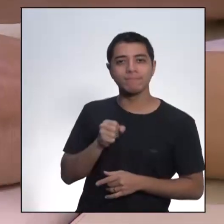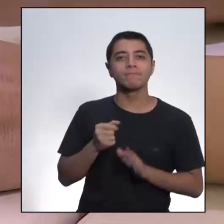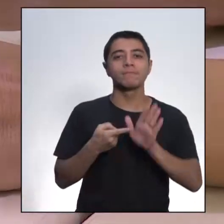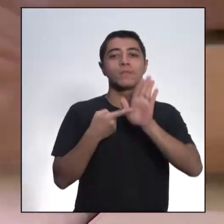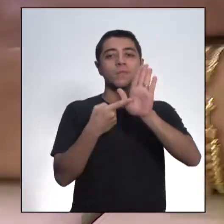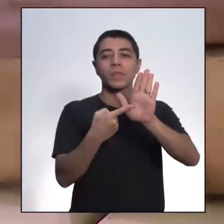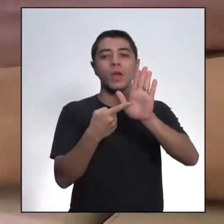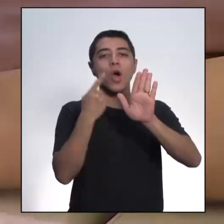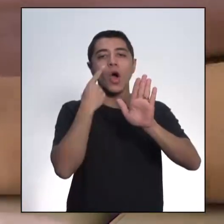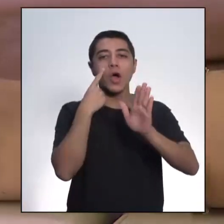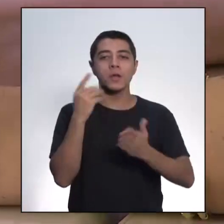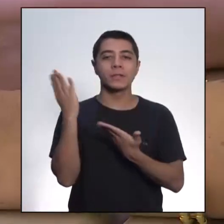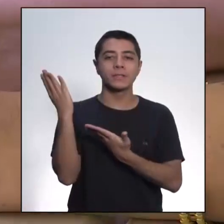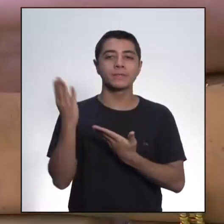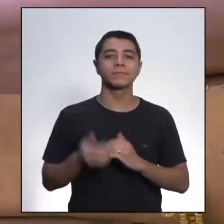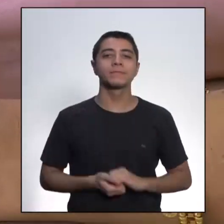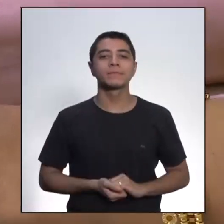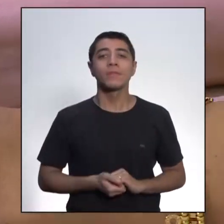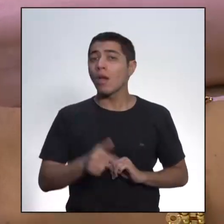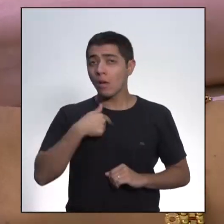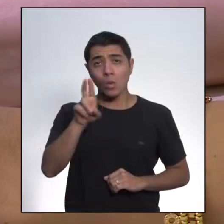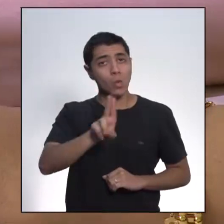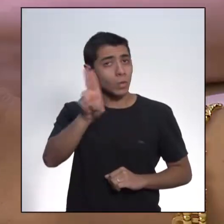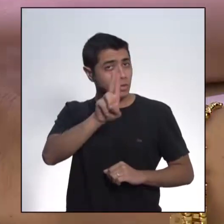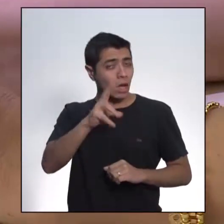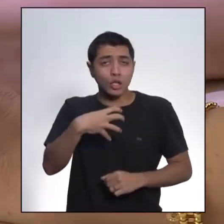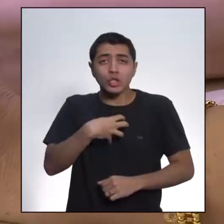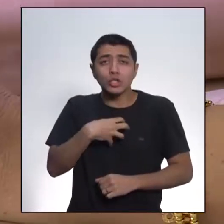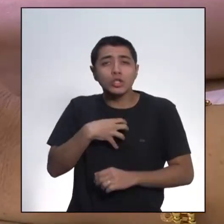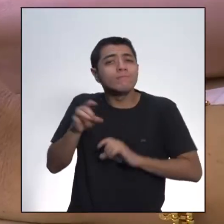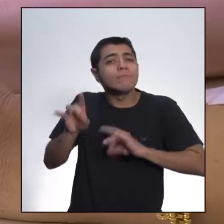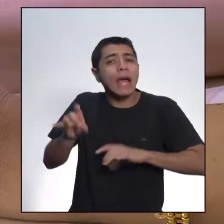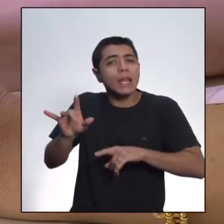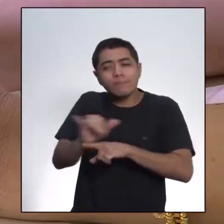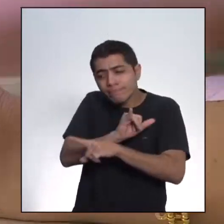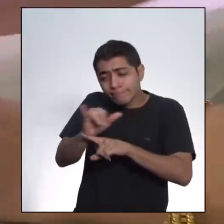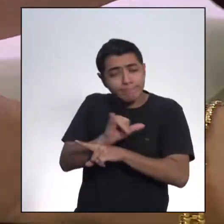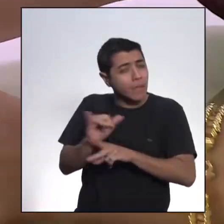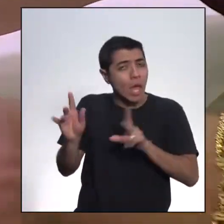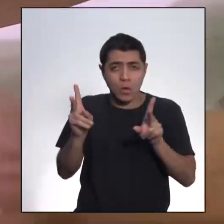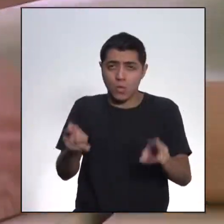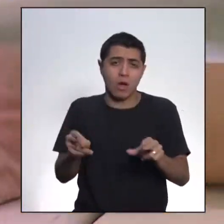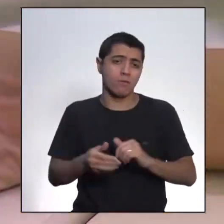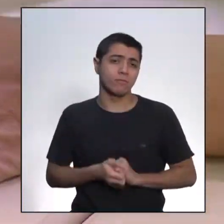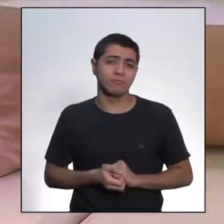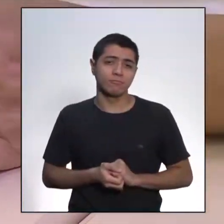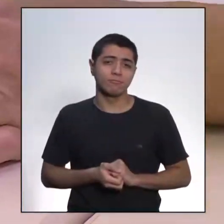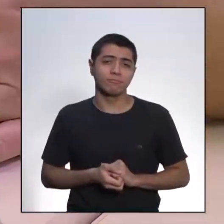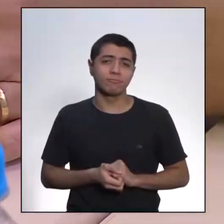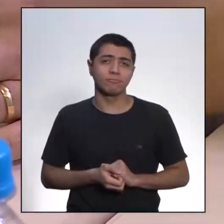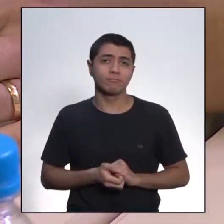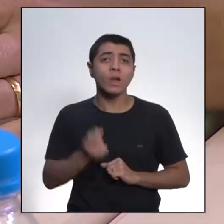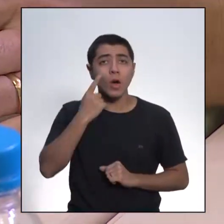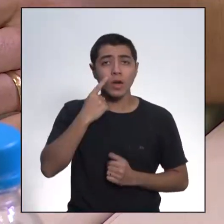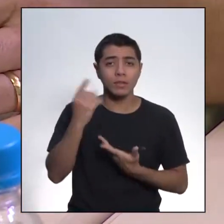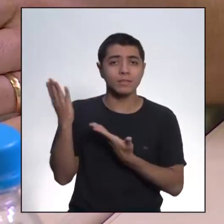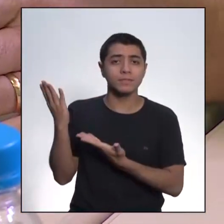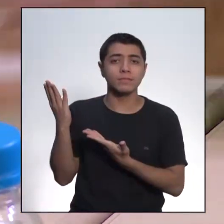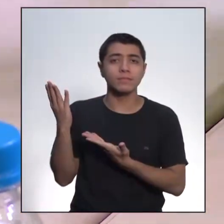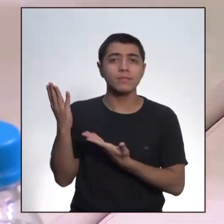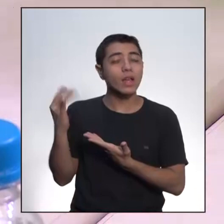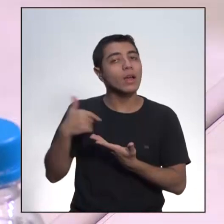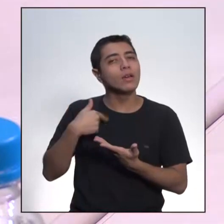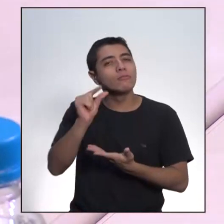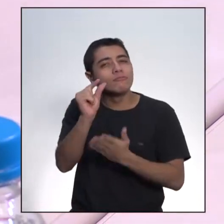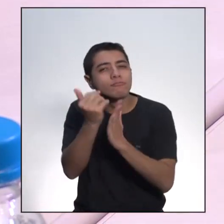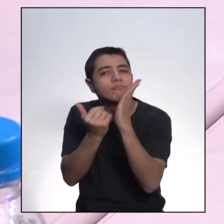técnica, tudo, e eu dei um nozinho aqui, fiz o eixo e também aí eu já dei uma